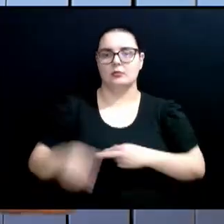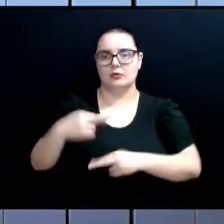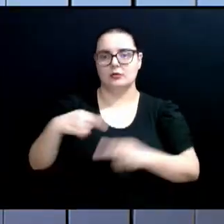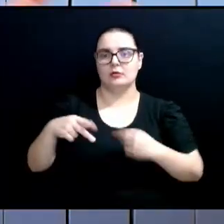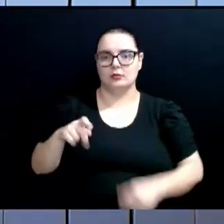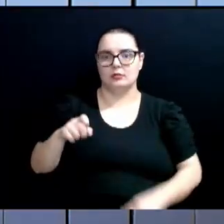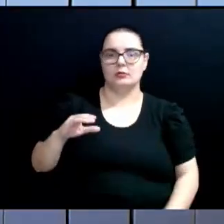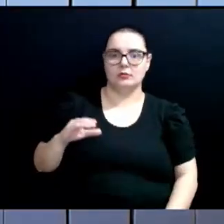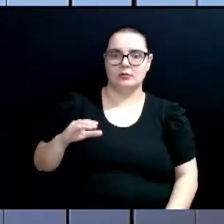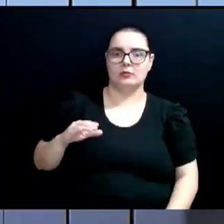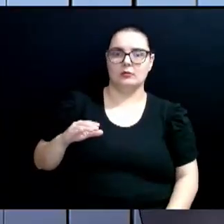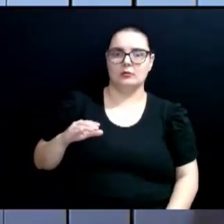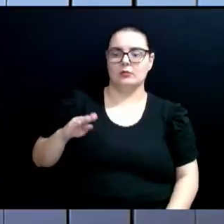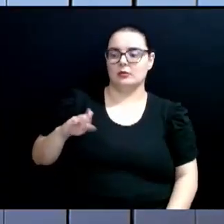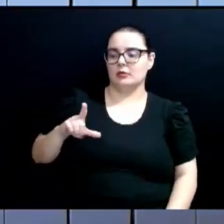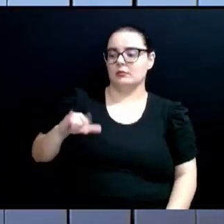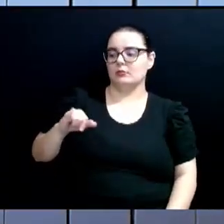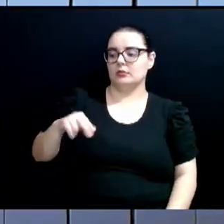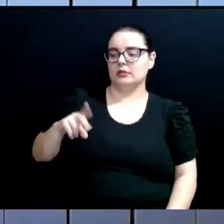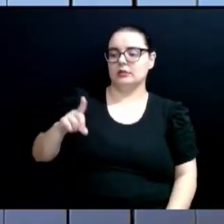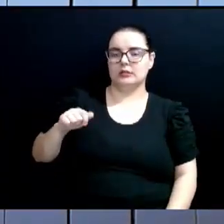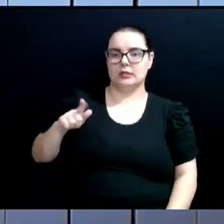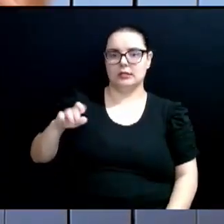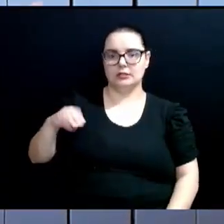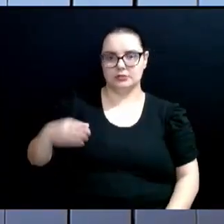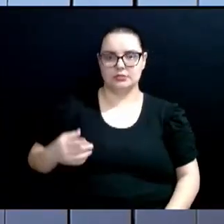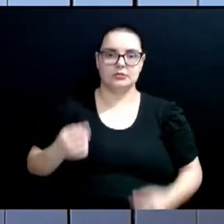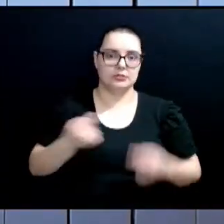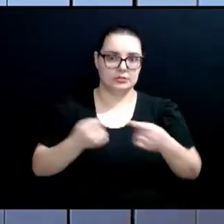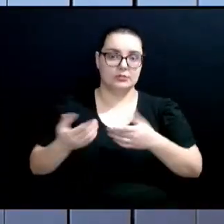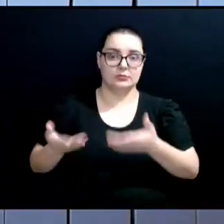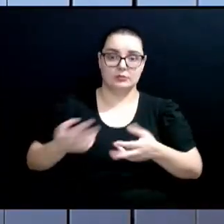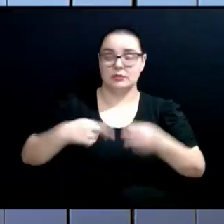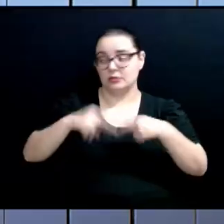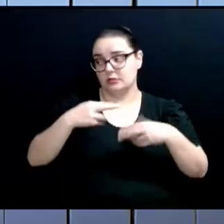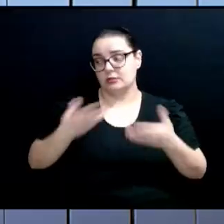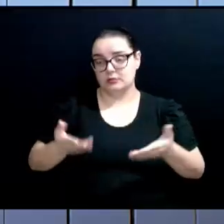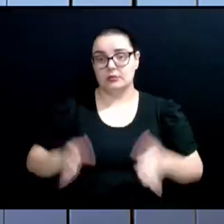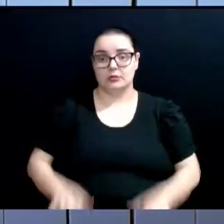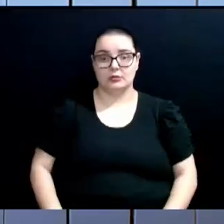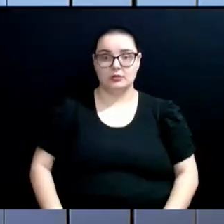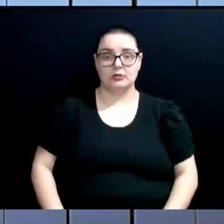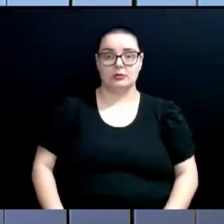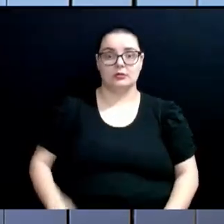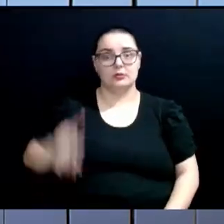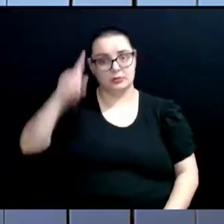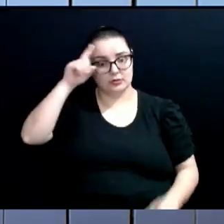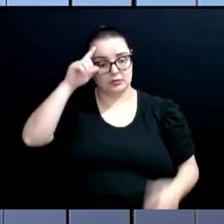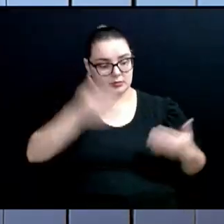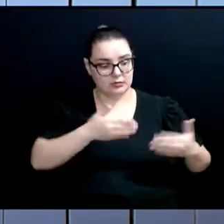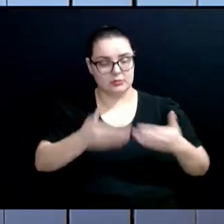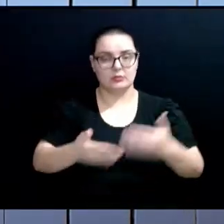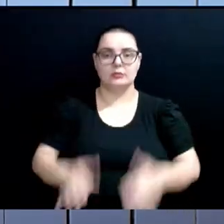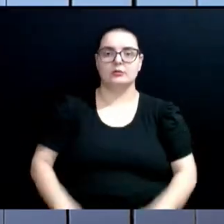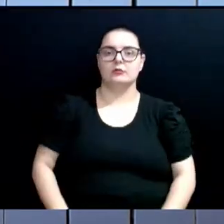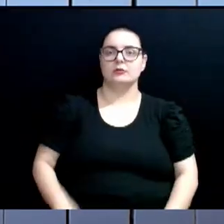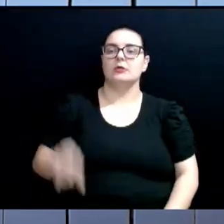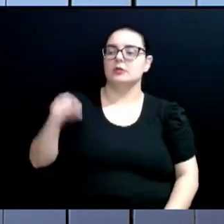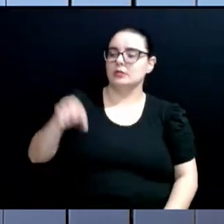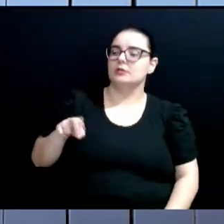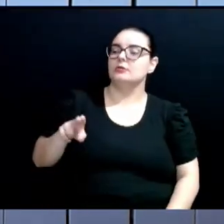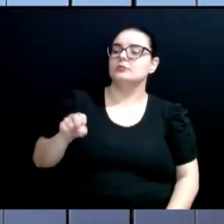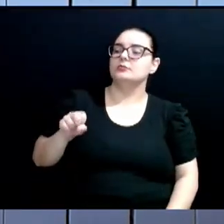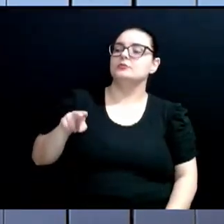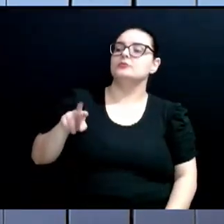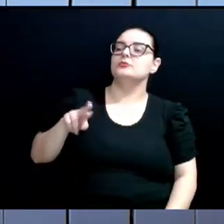da blindagem, né? Nós estamos hoje discutindo também essa questão, né, ao longo do dia. Isso é usurpação de poder também, né? Poxa, eu